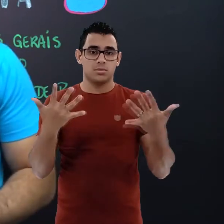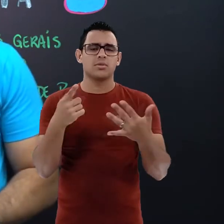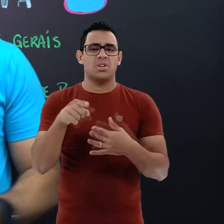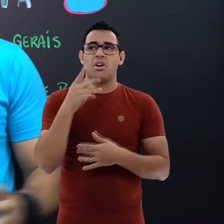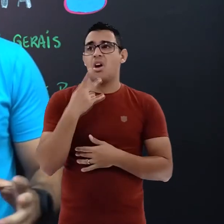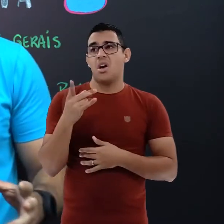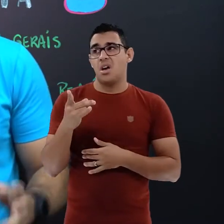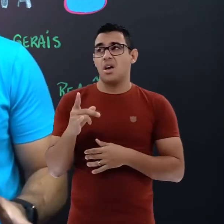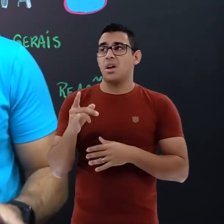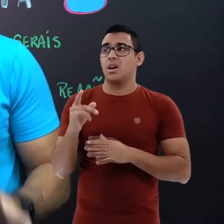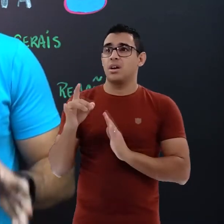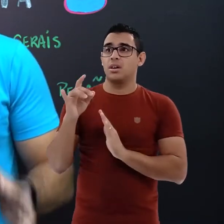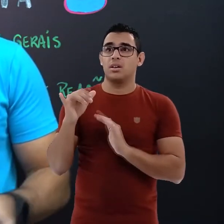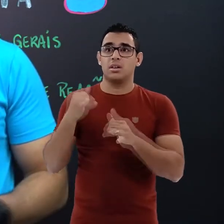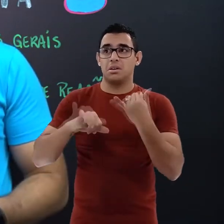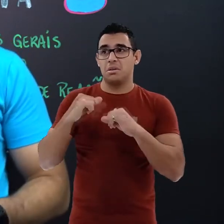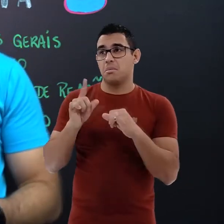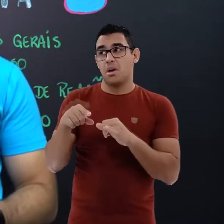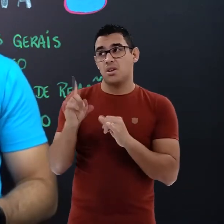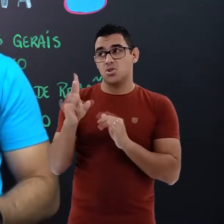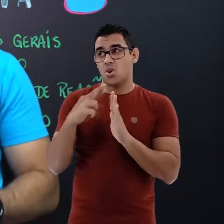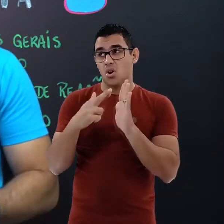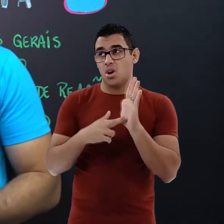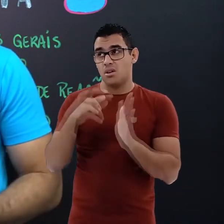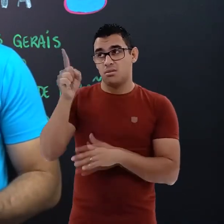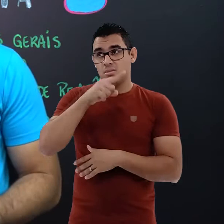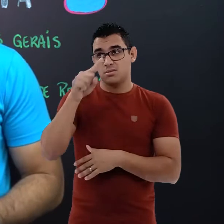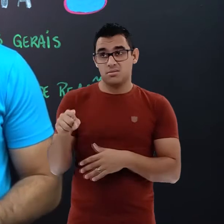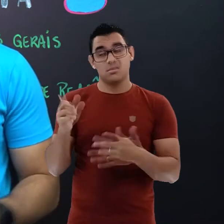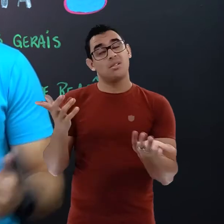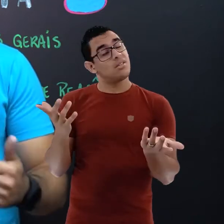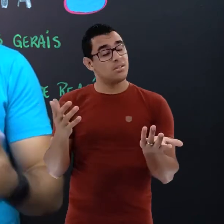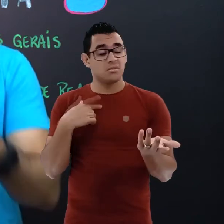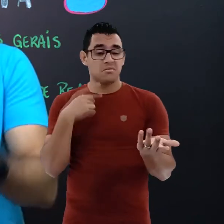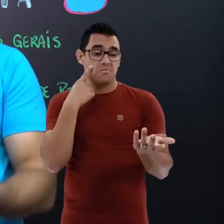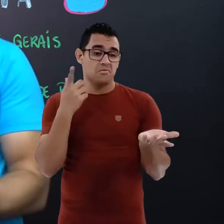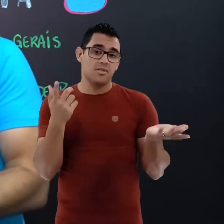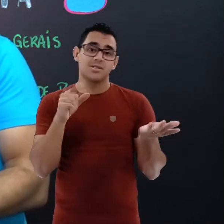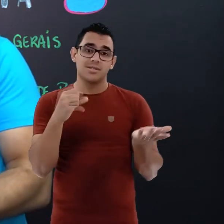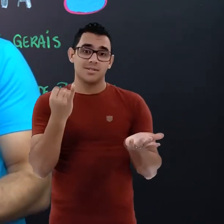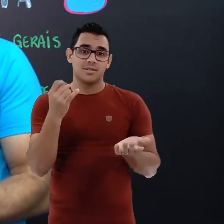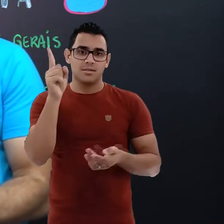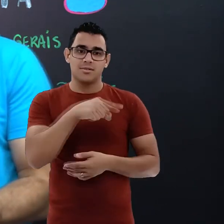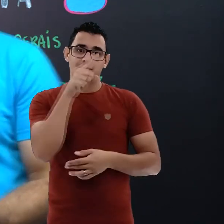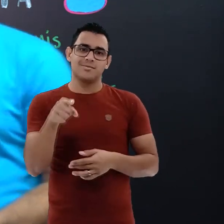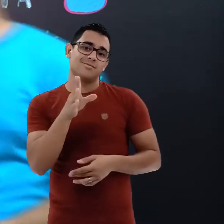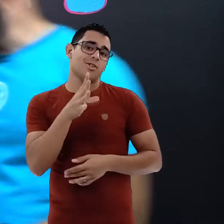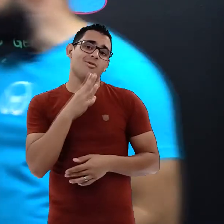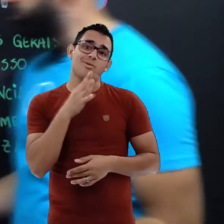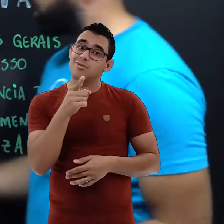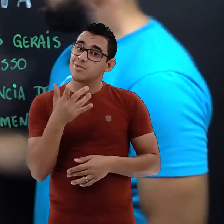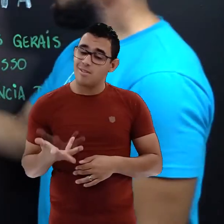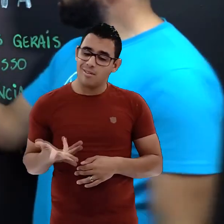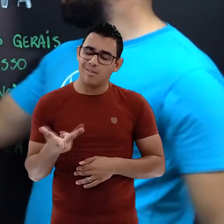química, né? Química é só regra de 3. Maravilha, que bom. Se for, né, tá bom demais, porque regra de 3 é fácil.